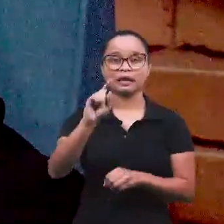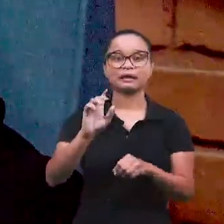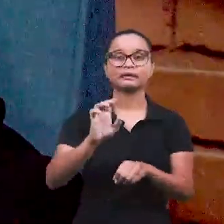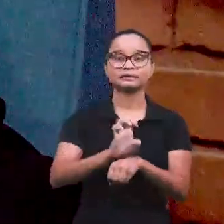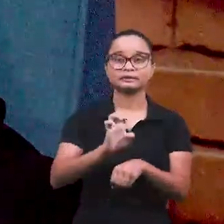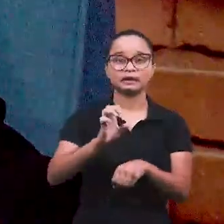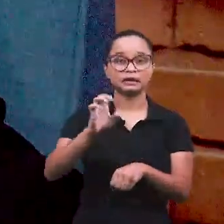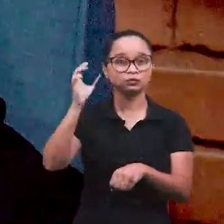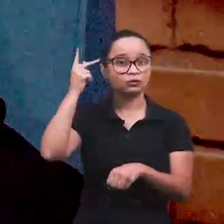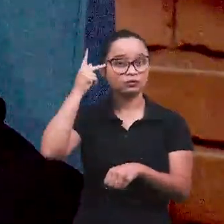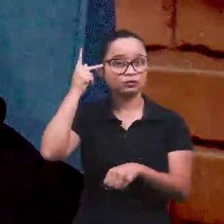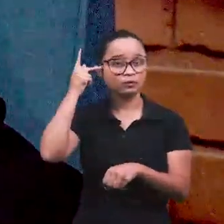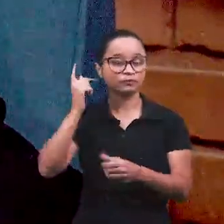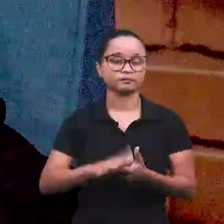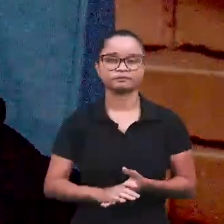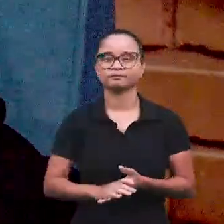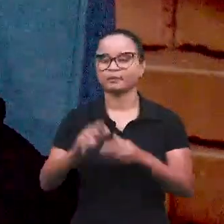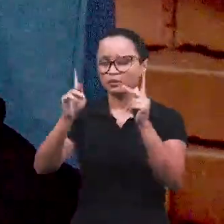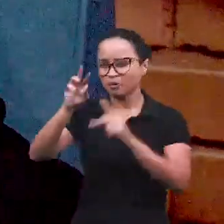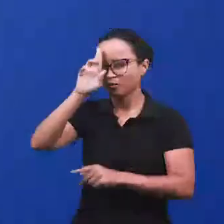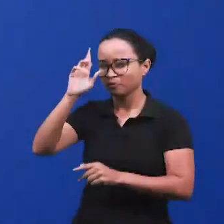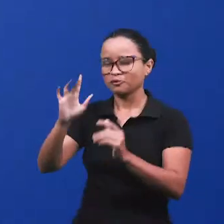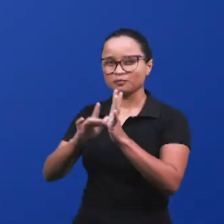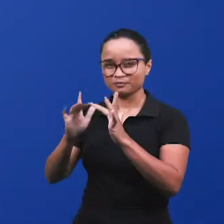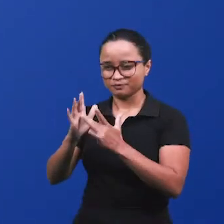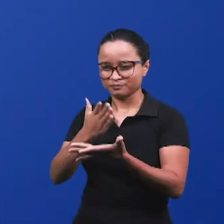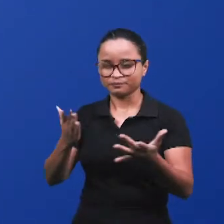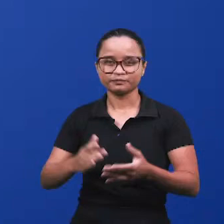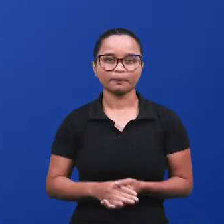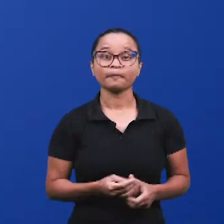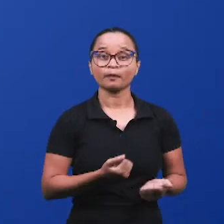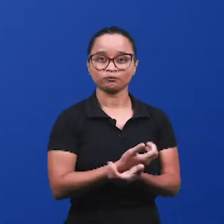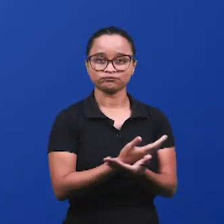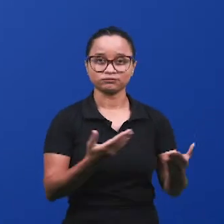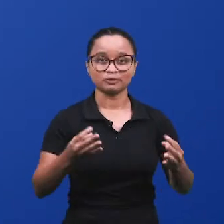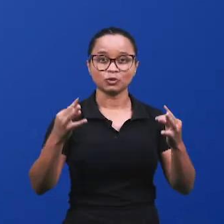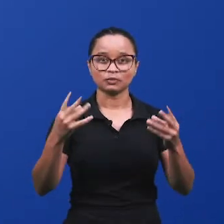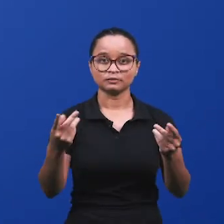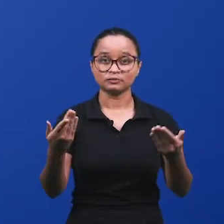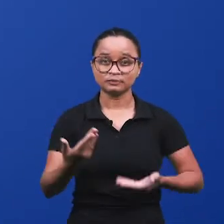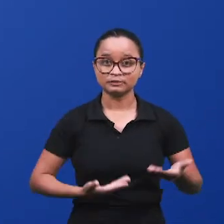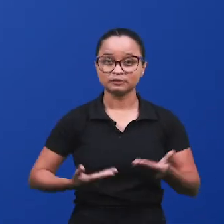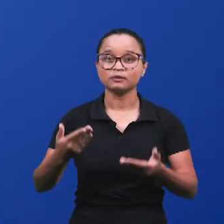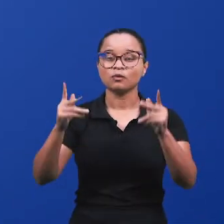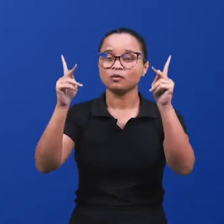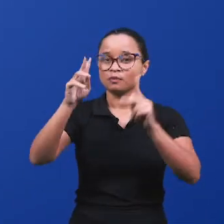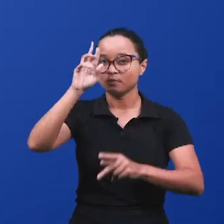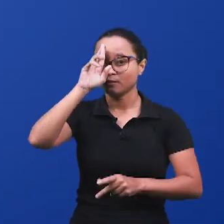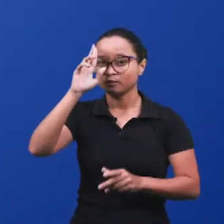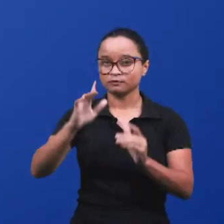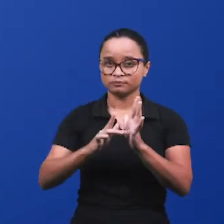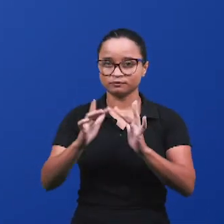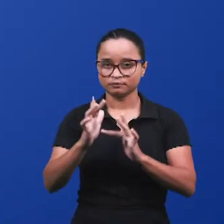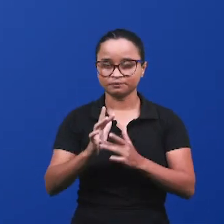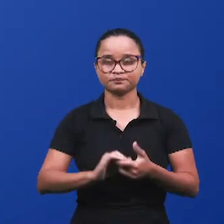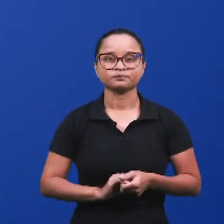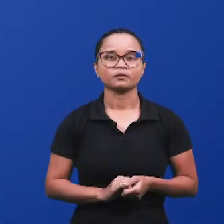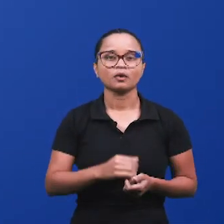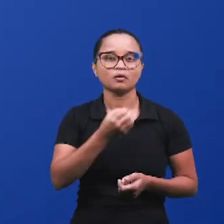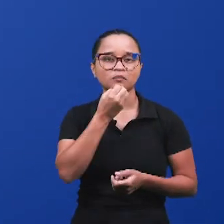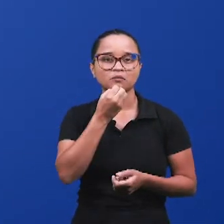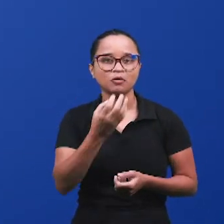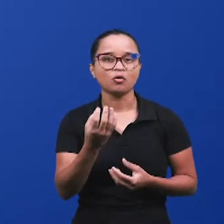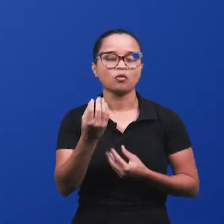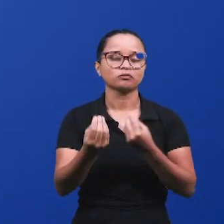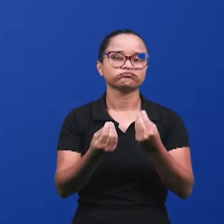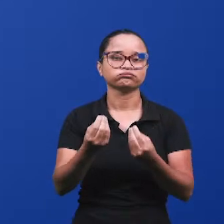essa resposta. Gabriel, a paz do Senhor Jesus, meu irmão. Quero saudar aos amados irmãos com a paz do Senhor Jesus, bem